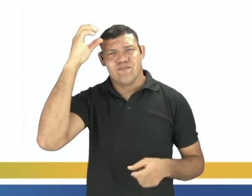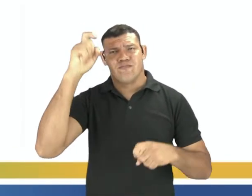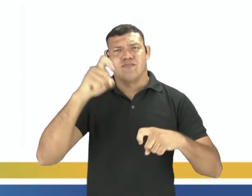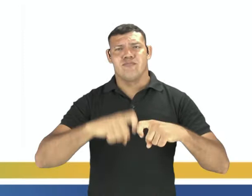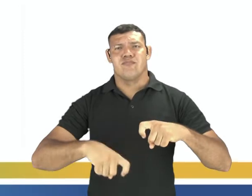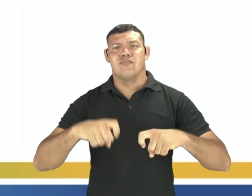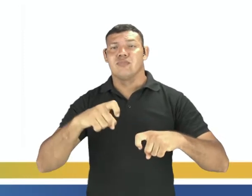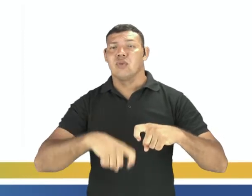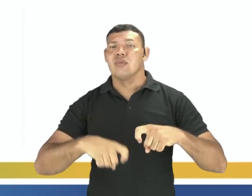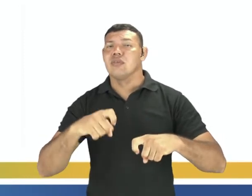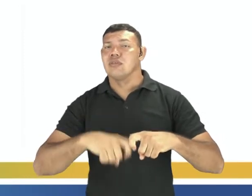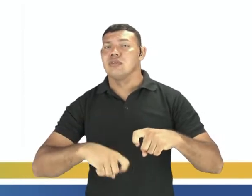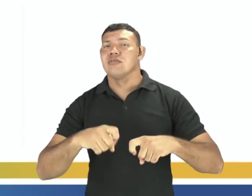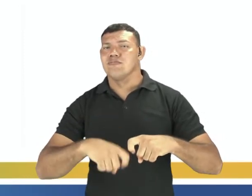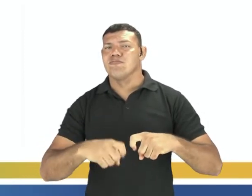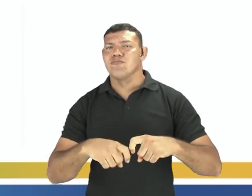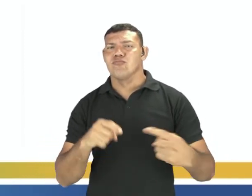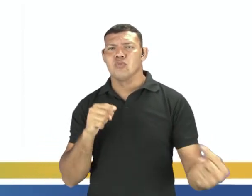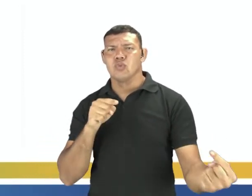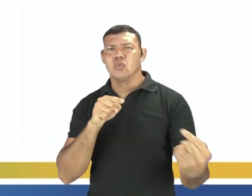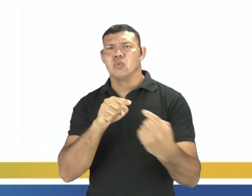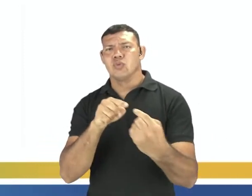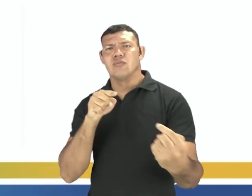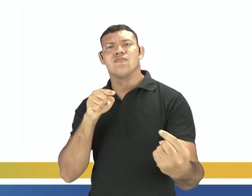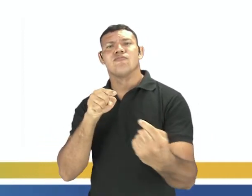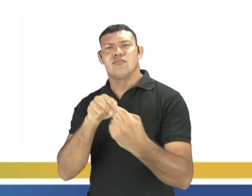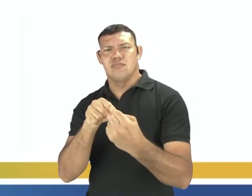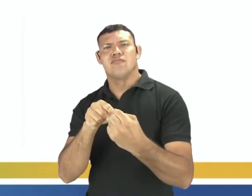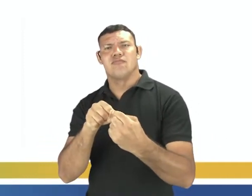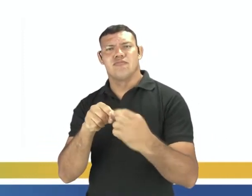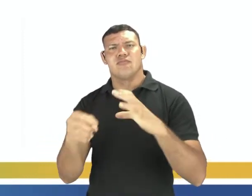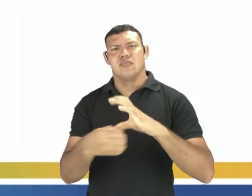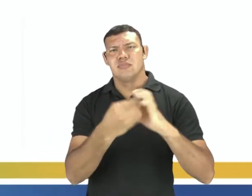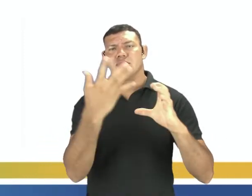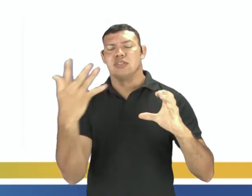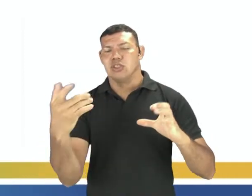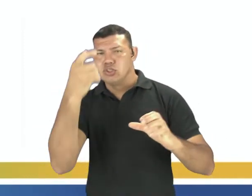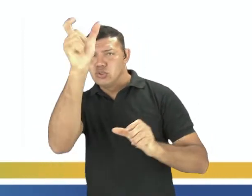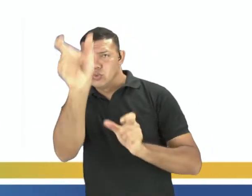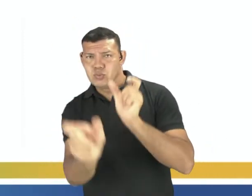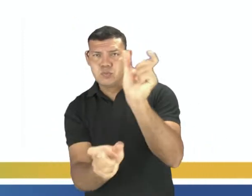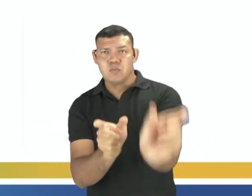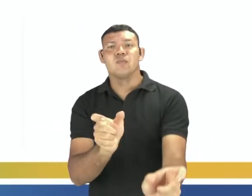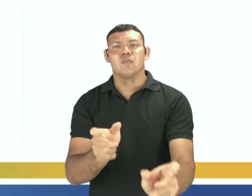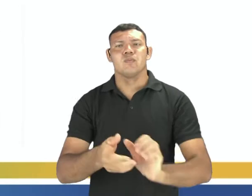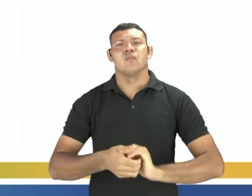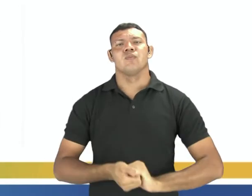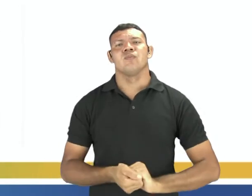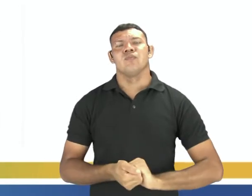e sexuado, que se relaciona consigo próprio e com as características pessoais.